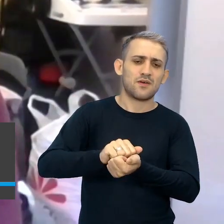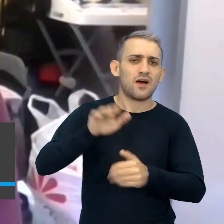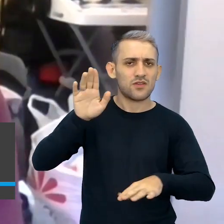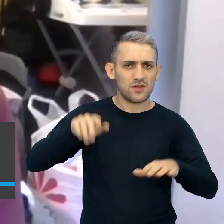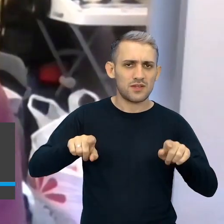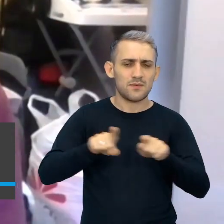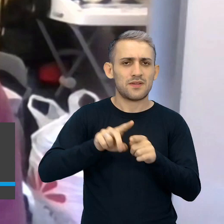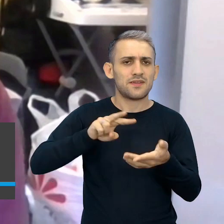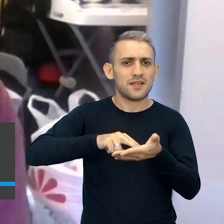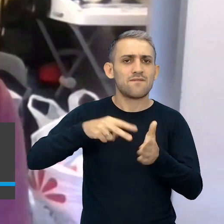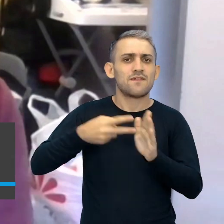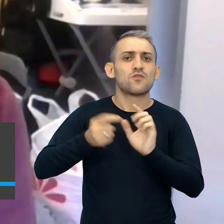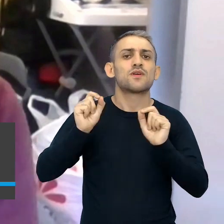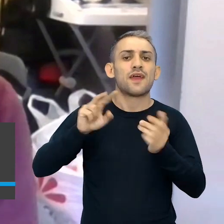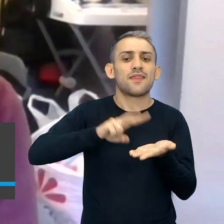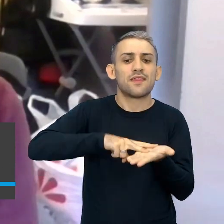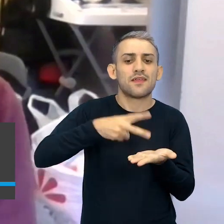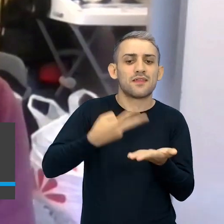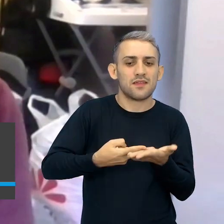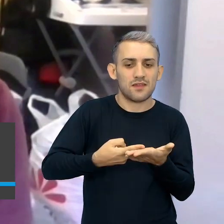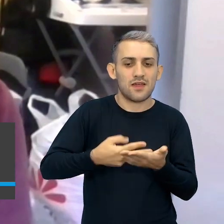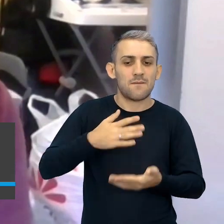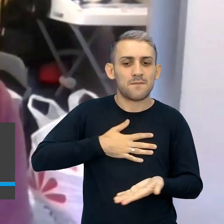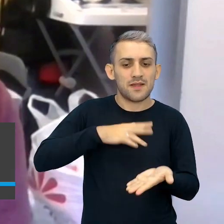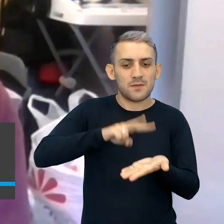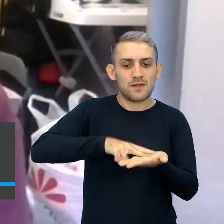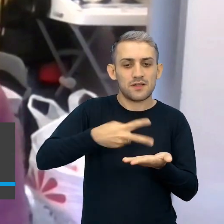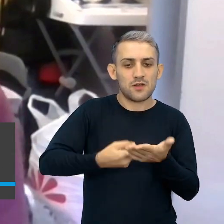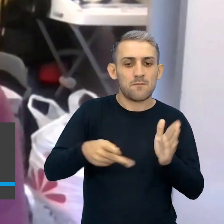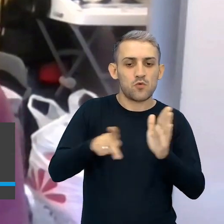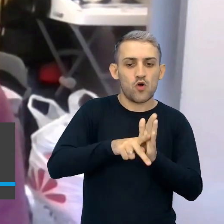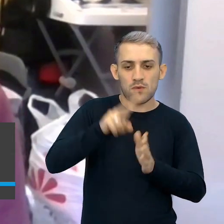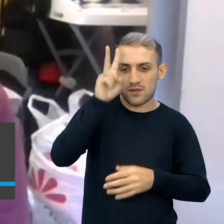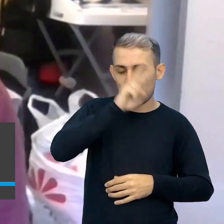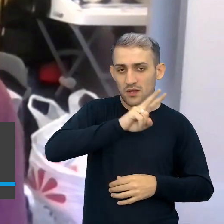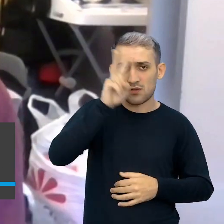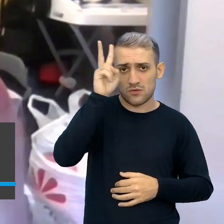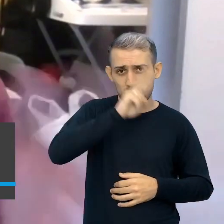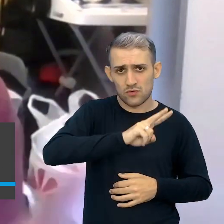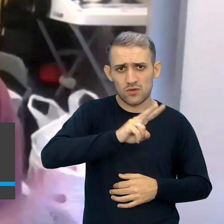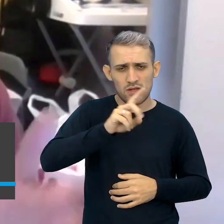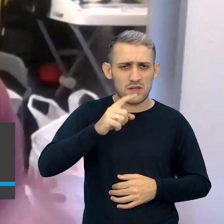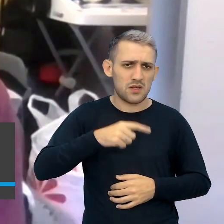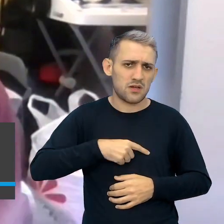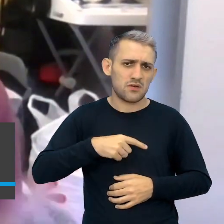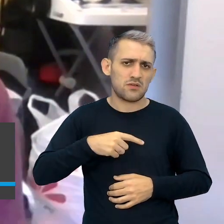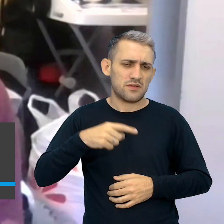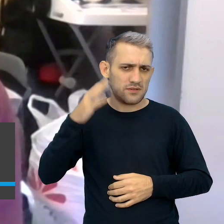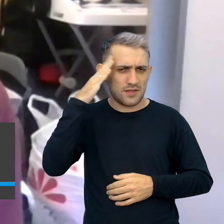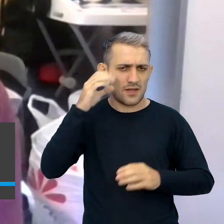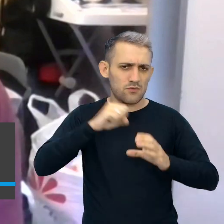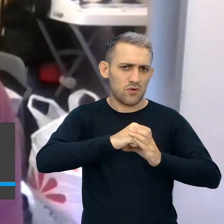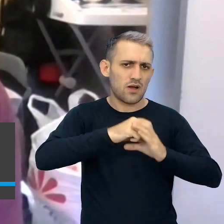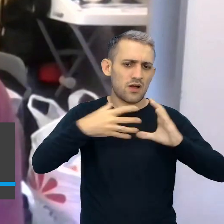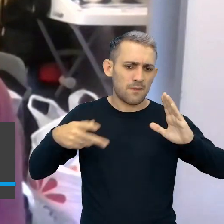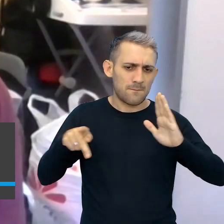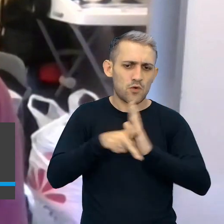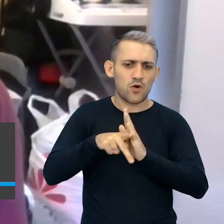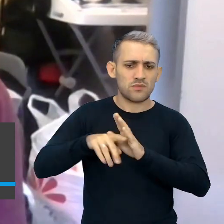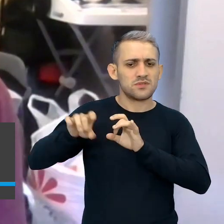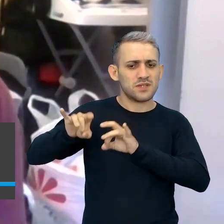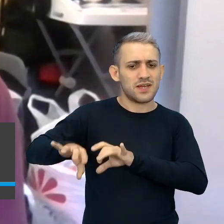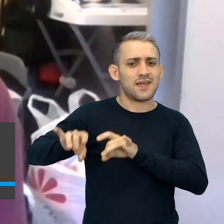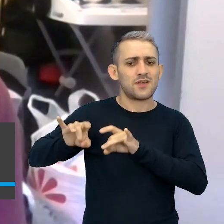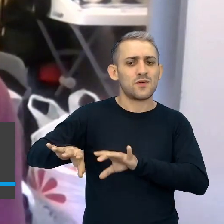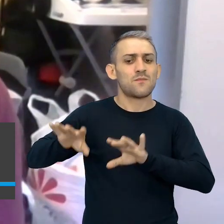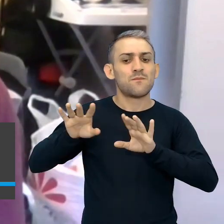uma interpretação. A minha interpretação daquela história, no momento que eu vou adaptar, considerando os aspectos técnicos dessas mídias, mas